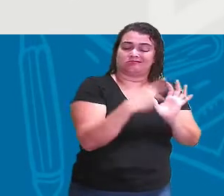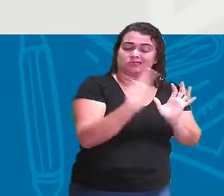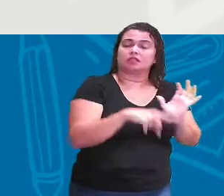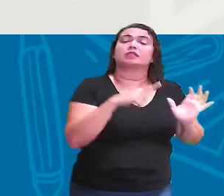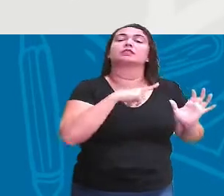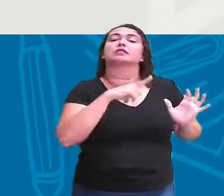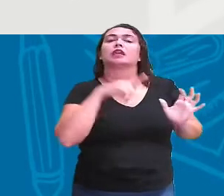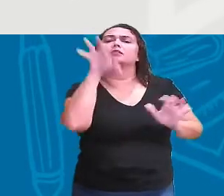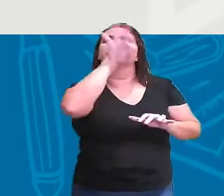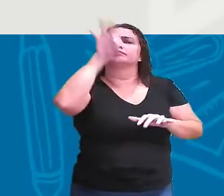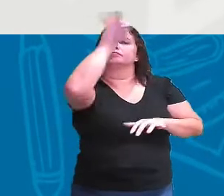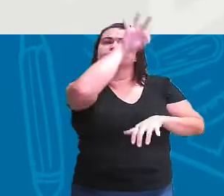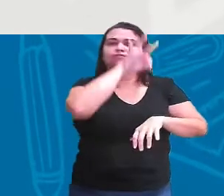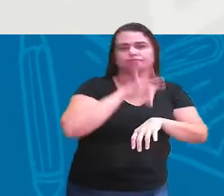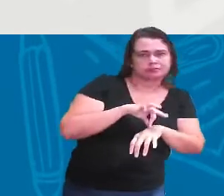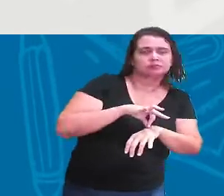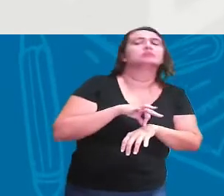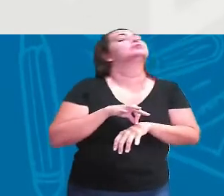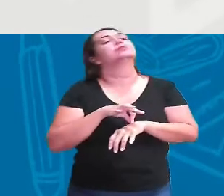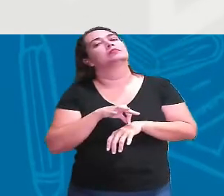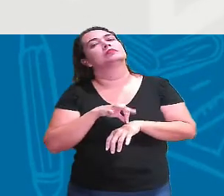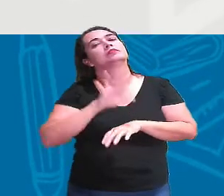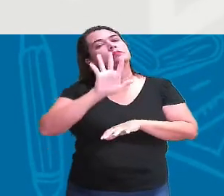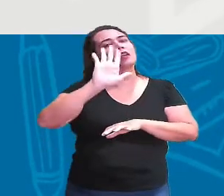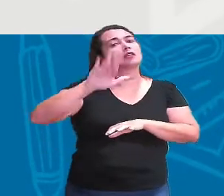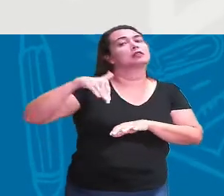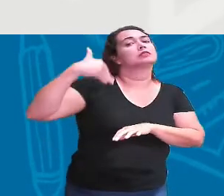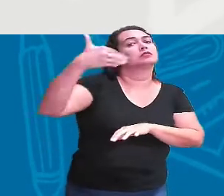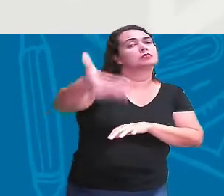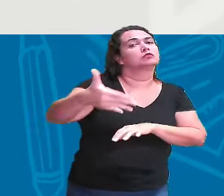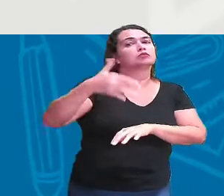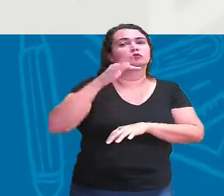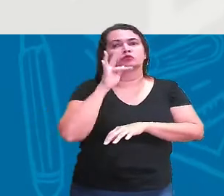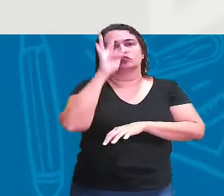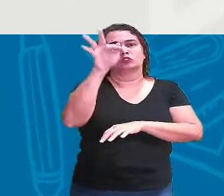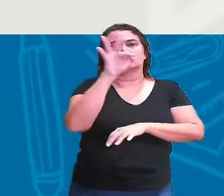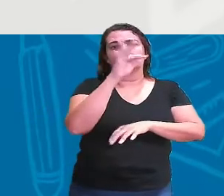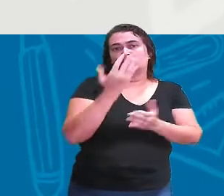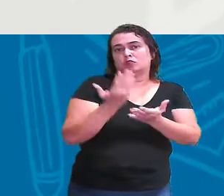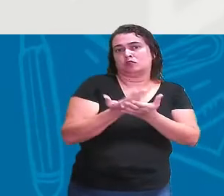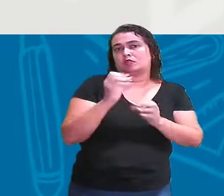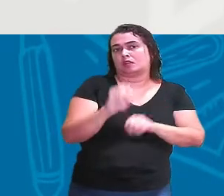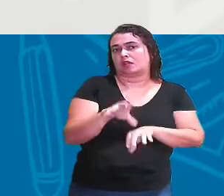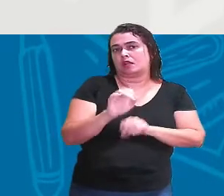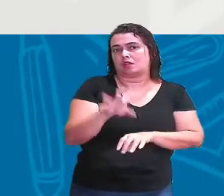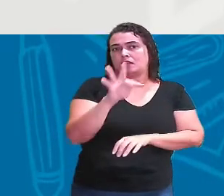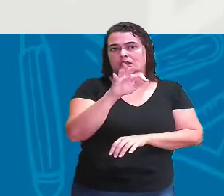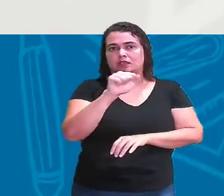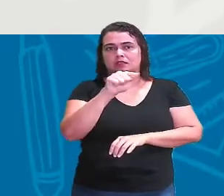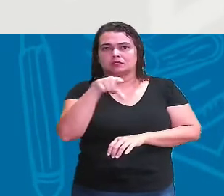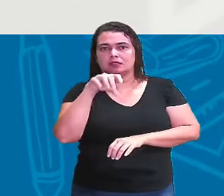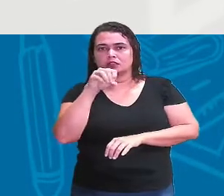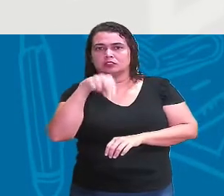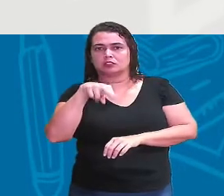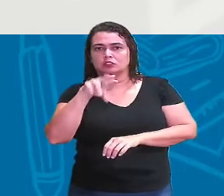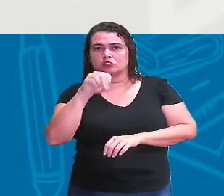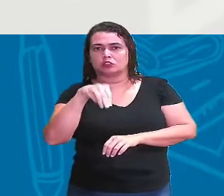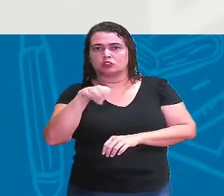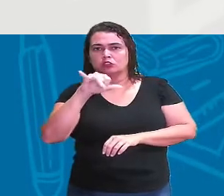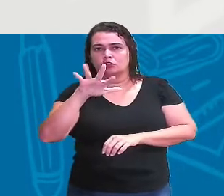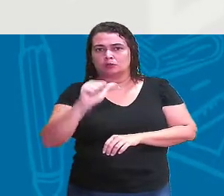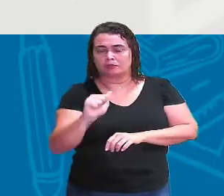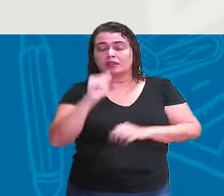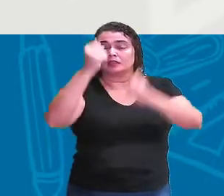isso, porque a gente vai ter futuramente aula sobre taxonomia, onde a gente vai aprofundar o assunto que diz respeito à questão que fala dessa pegada. O que são